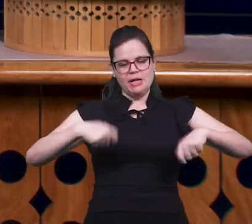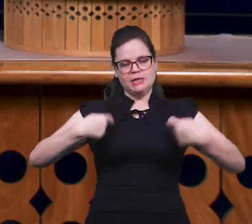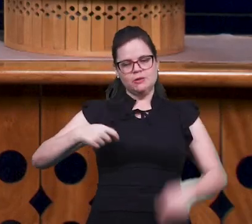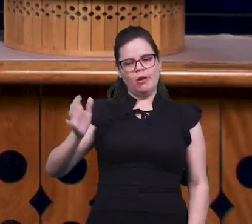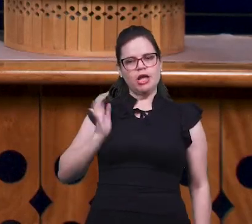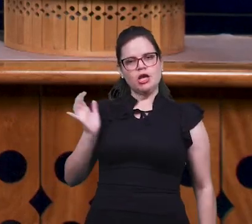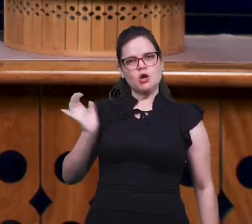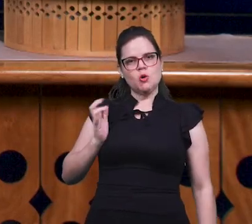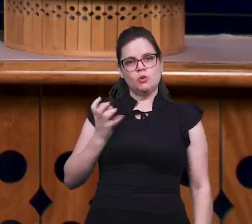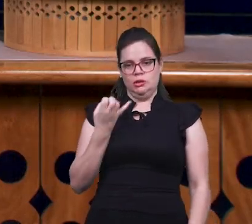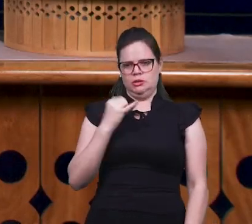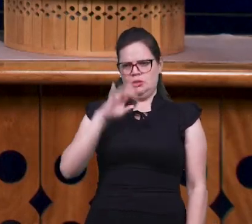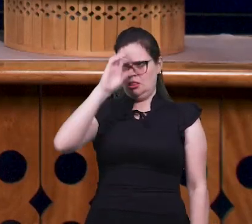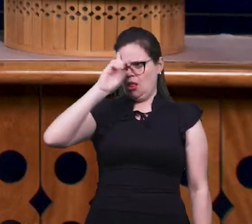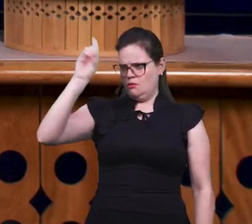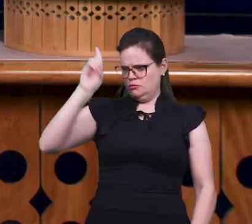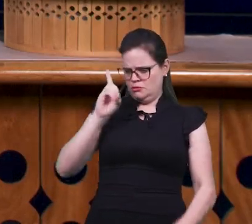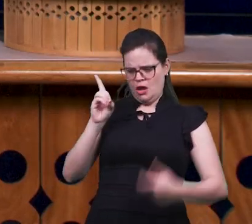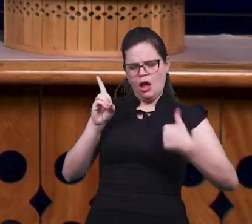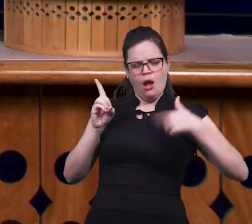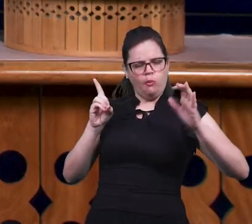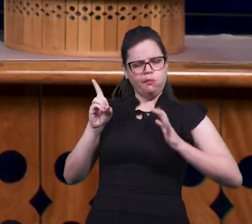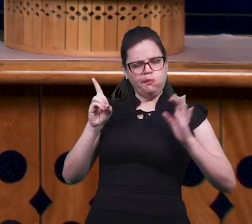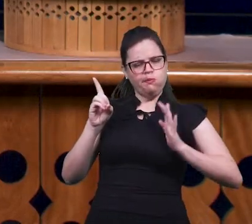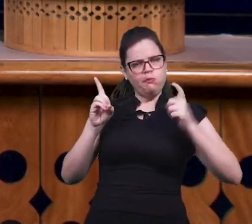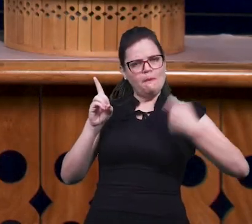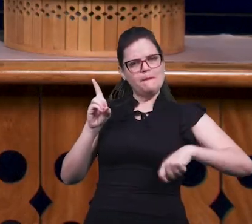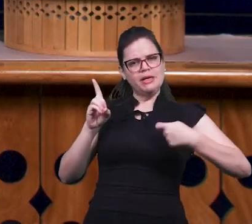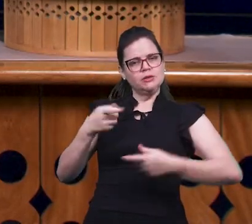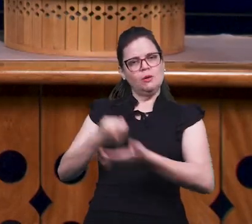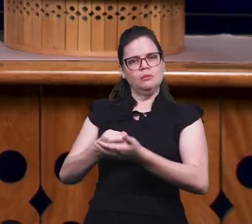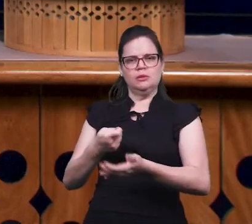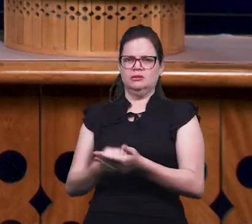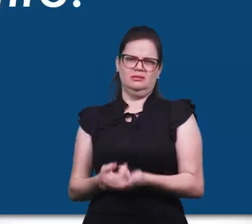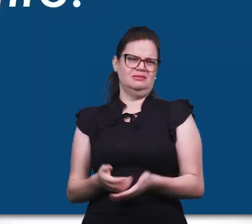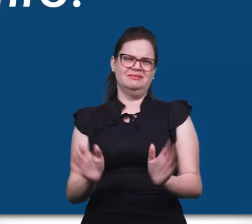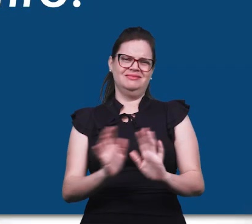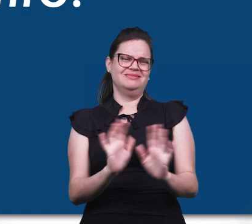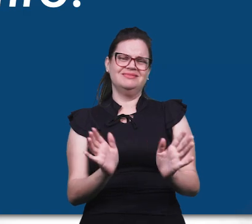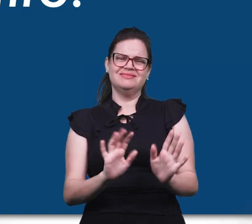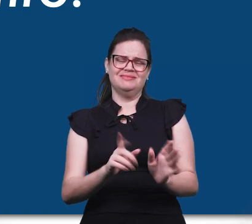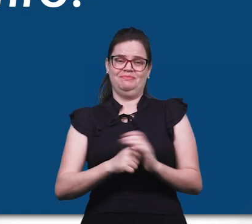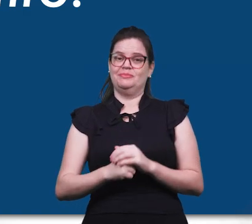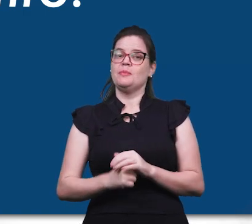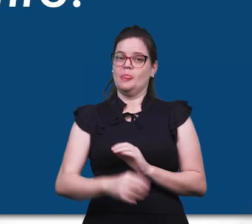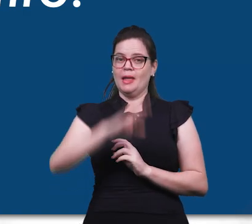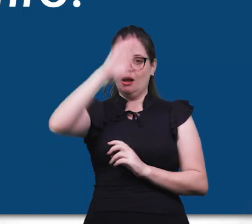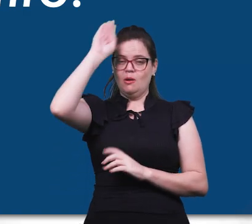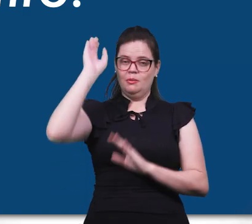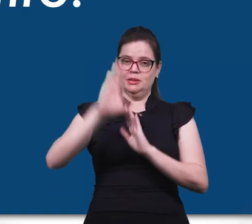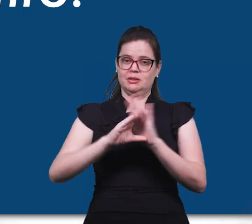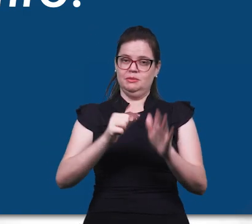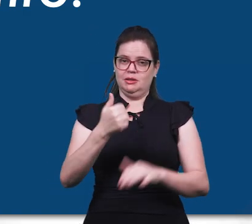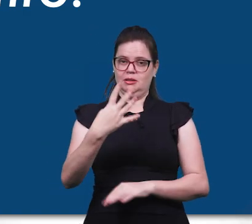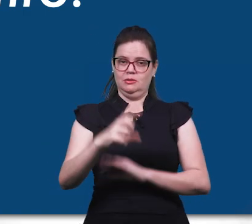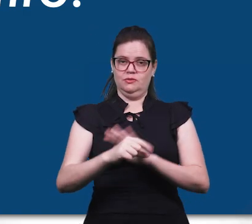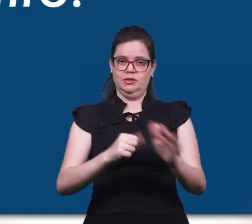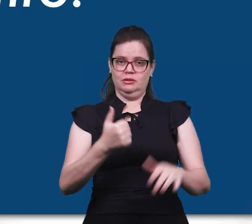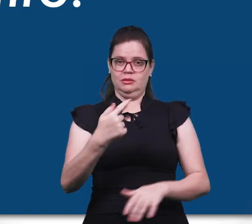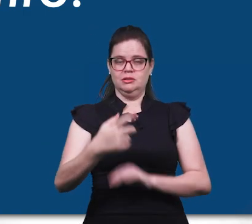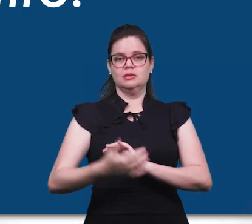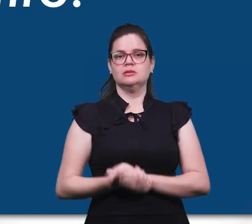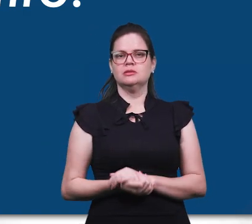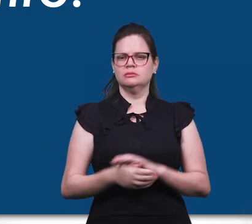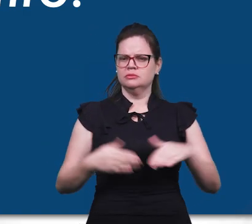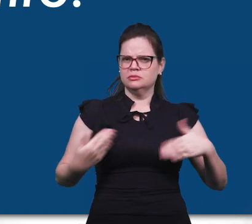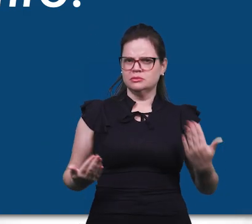aí também veio. O apóstolo Paulo ele alertava o seguinte, aqui em Romanos 14:17, assim,